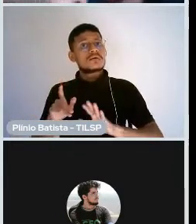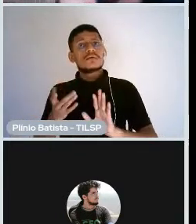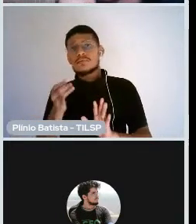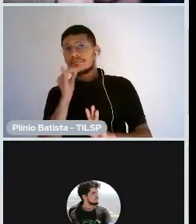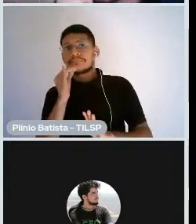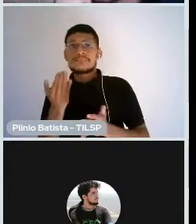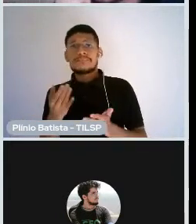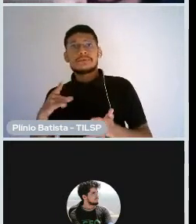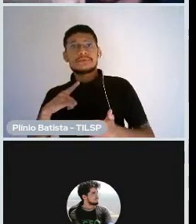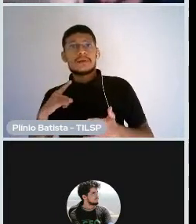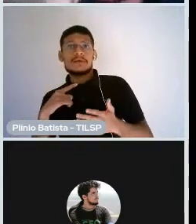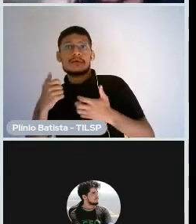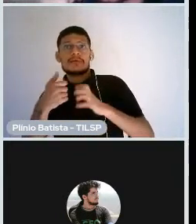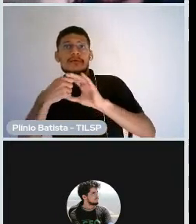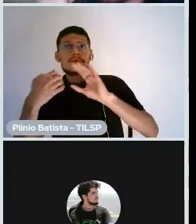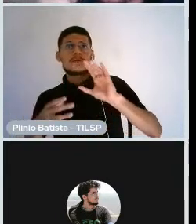só.